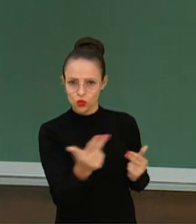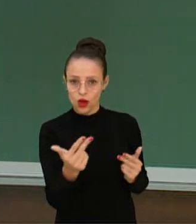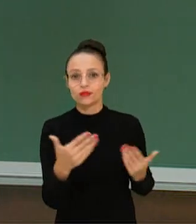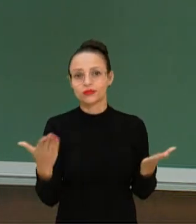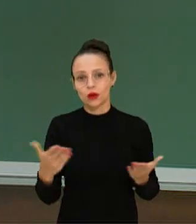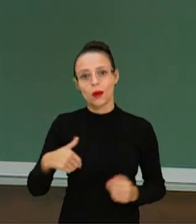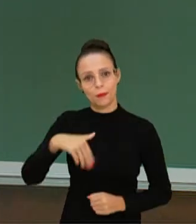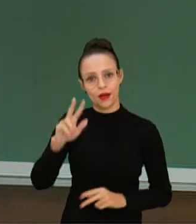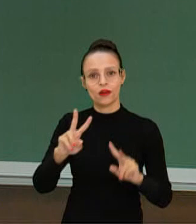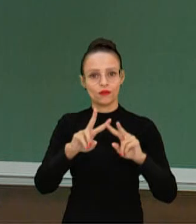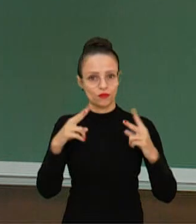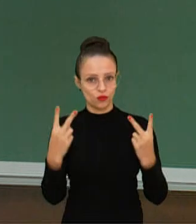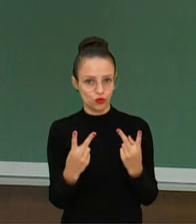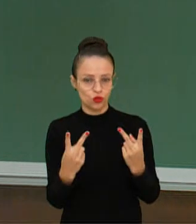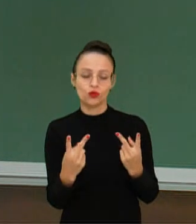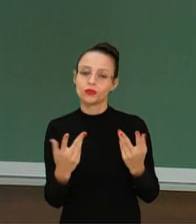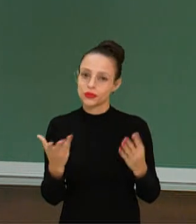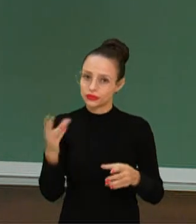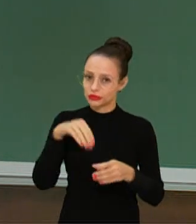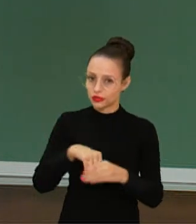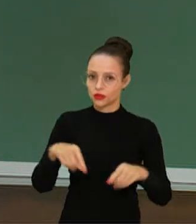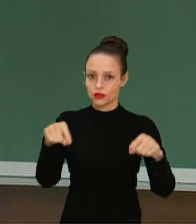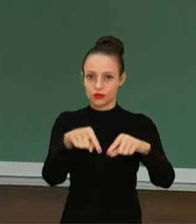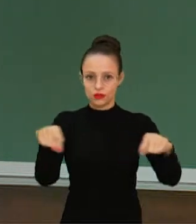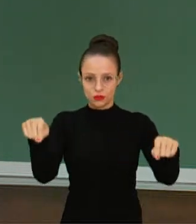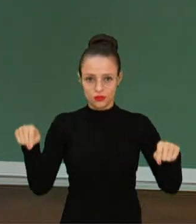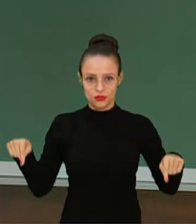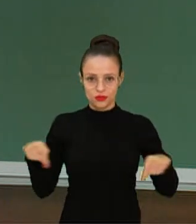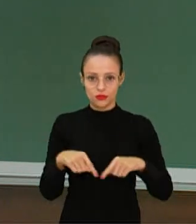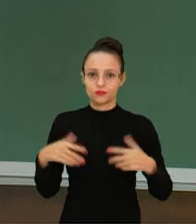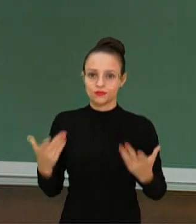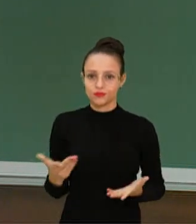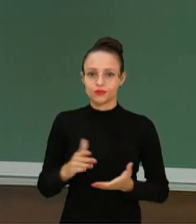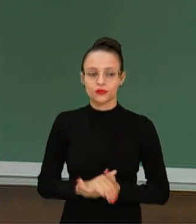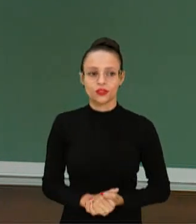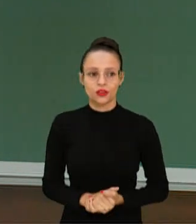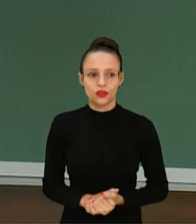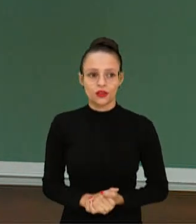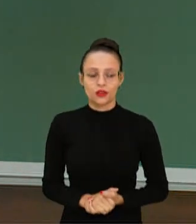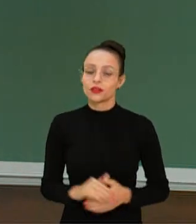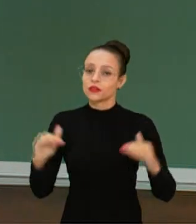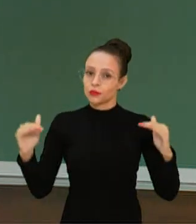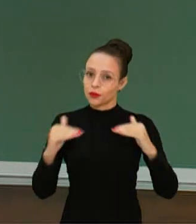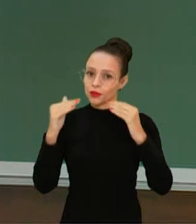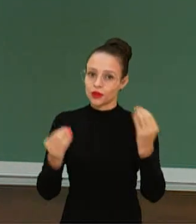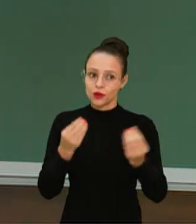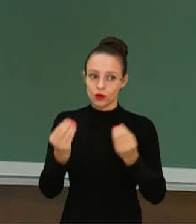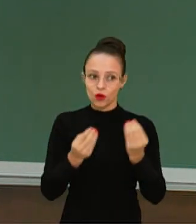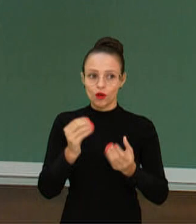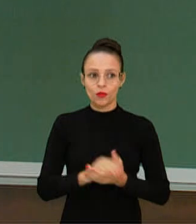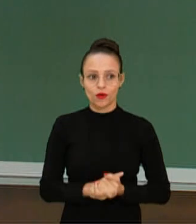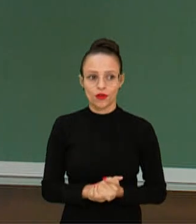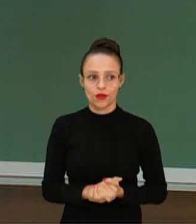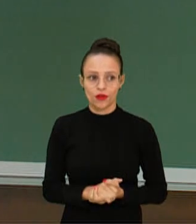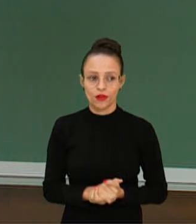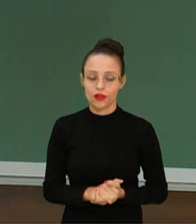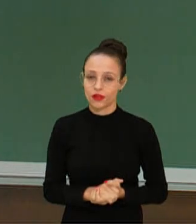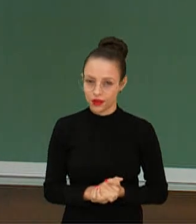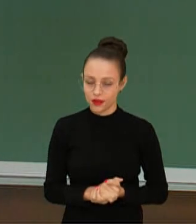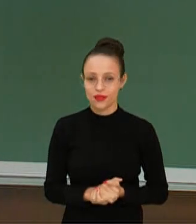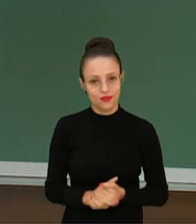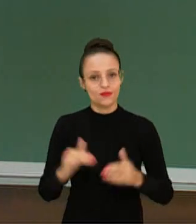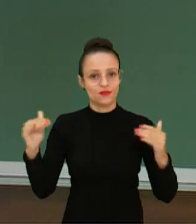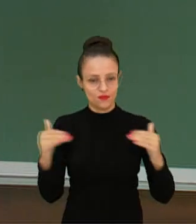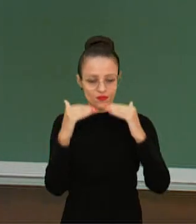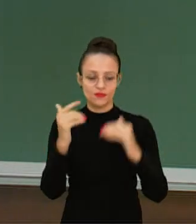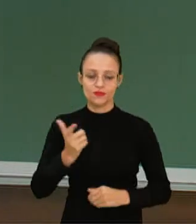maior o volume que vai caber lá dentro. Então, vamos fazer a proporção. Como eu disse, são grandezas